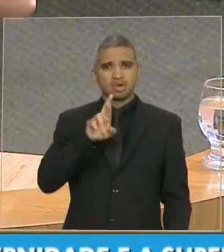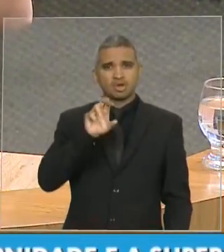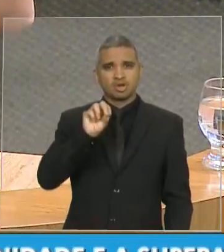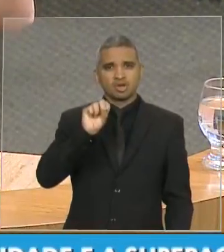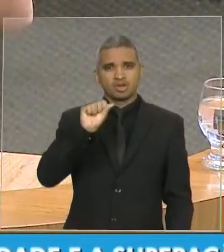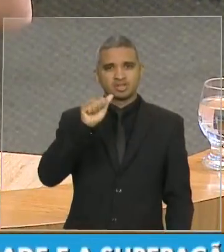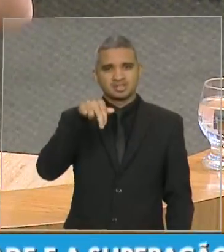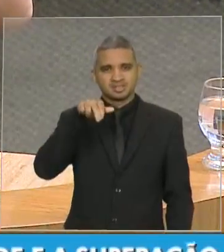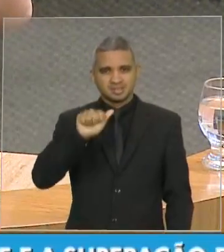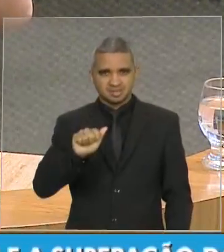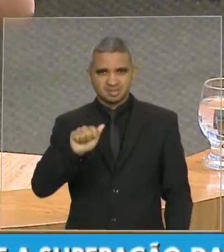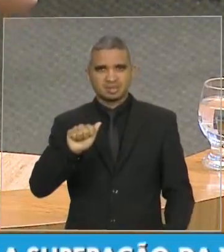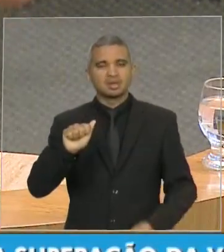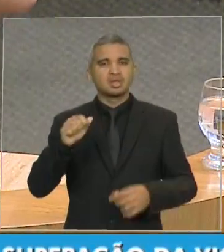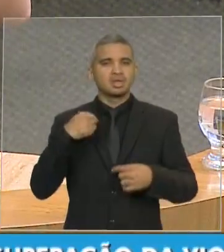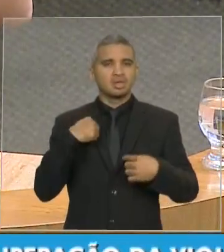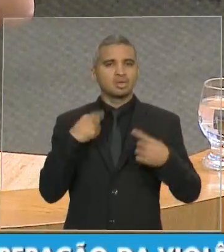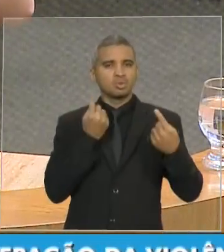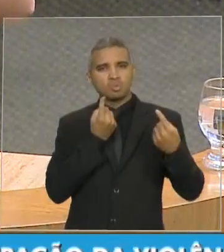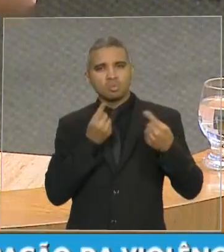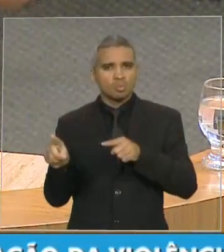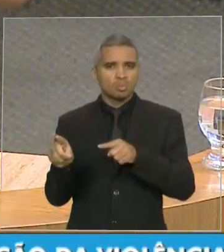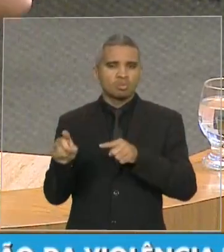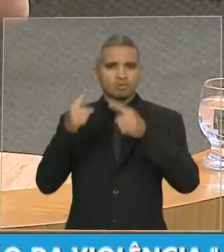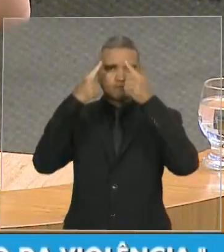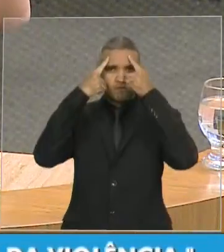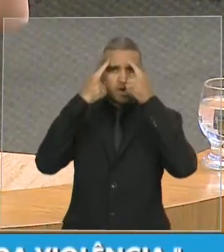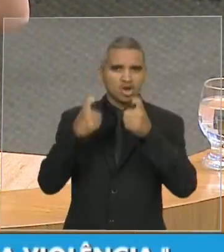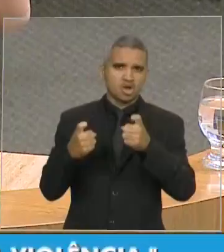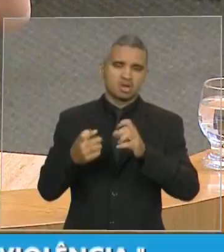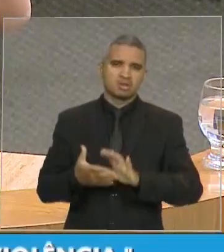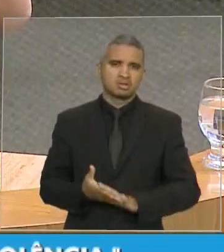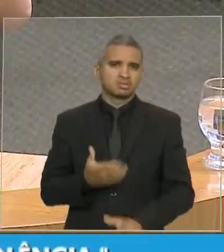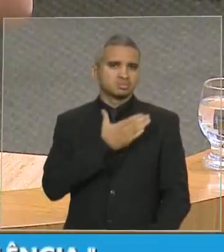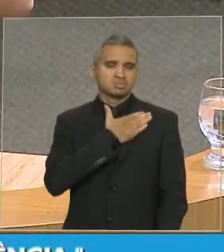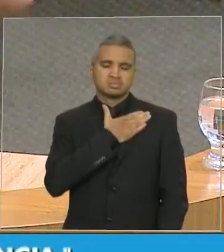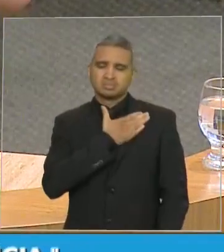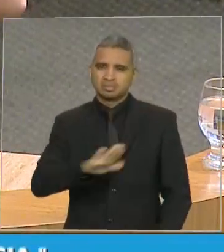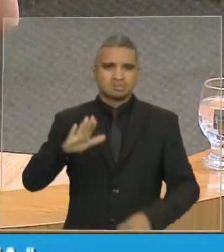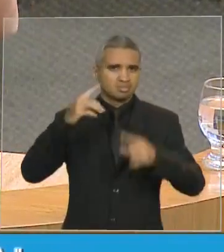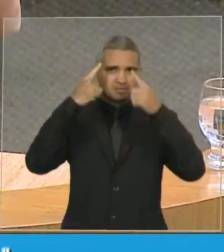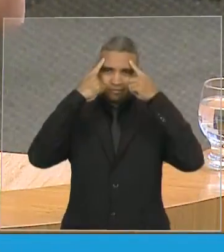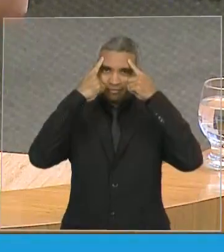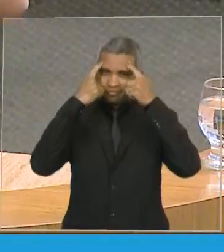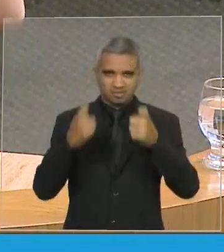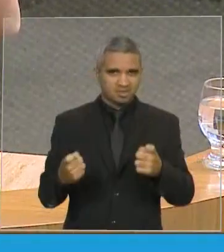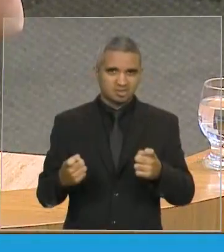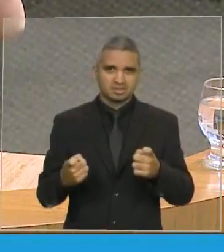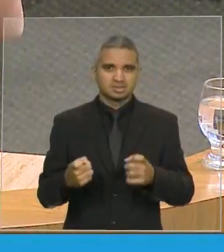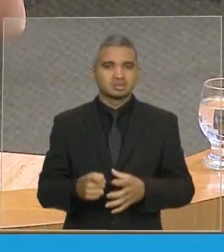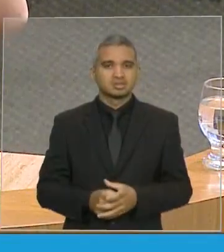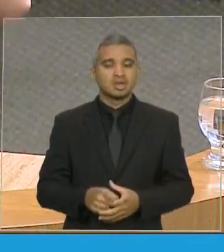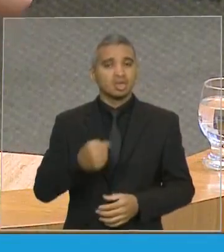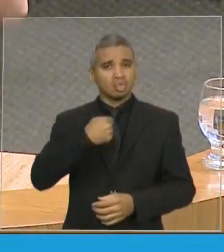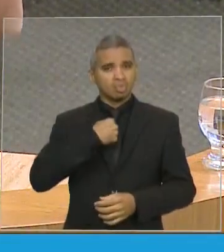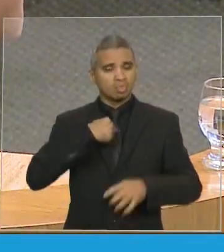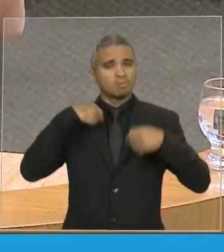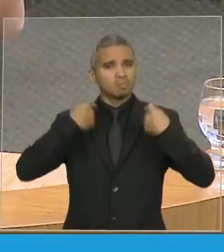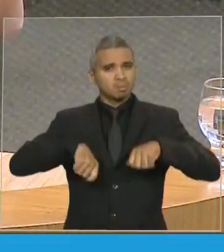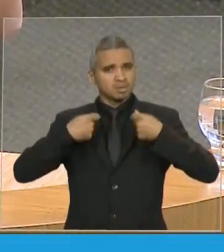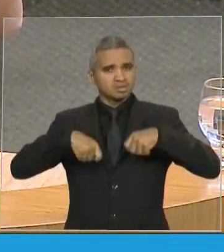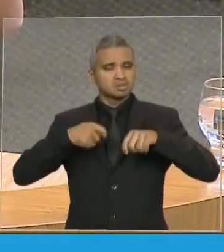sou contra a violência. Eu, Rosana Bordalo, sou uma agente da pacificação